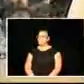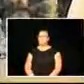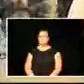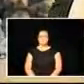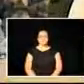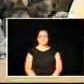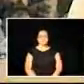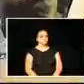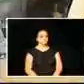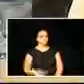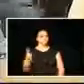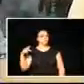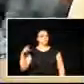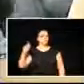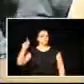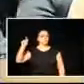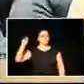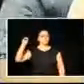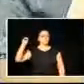Vereadora Goretti.